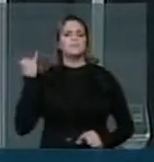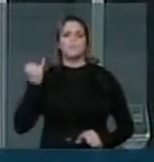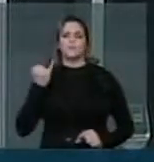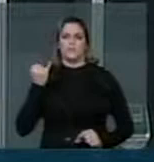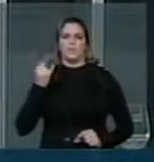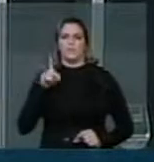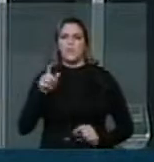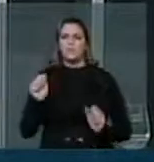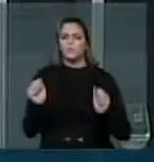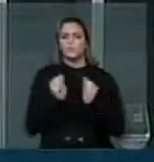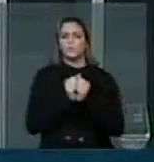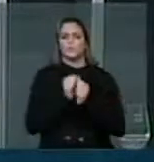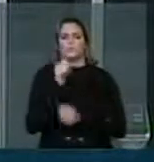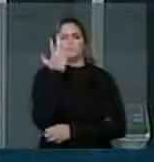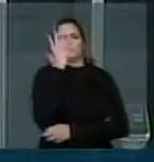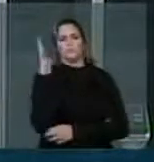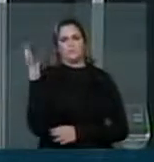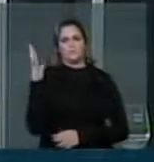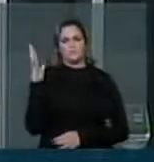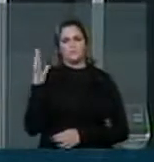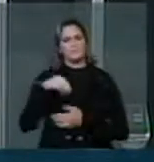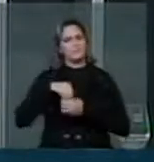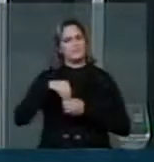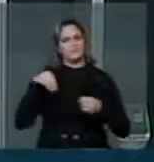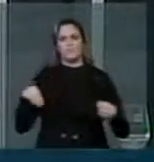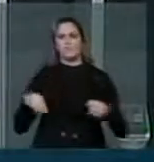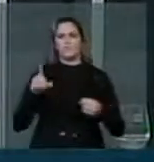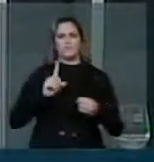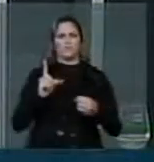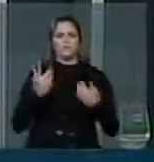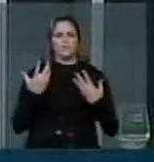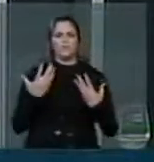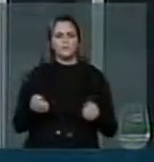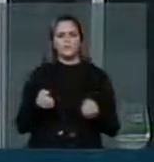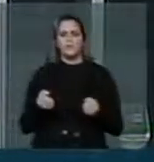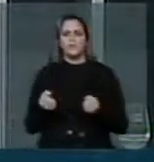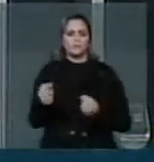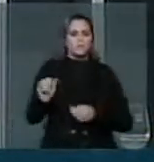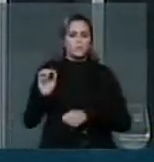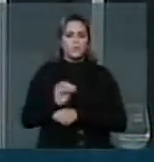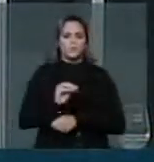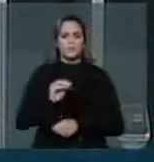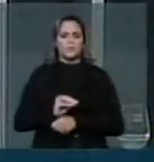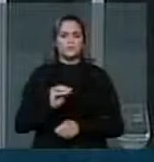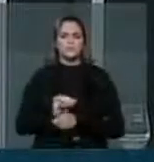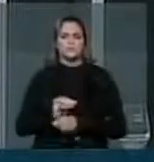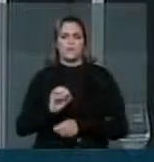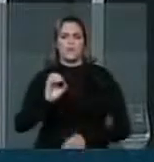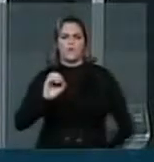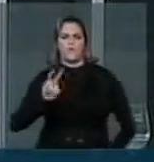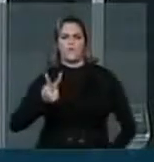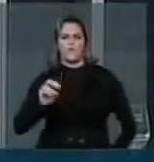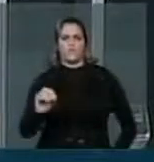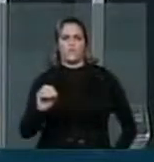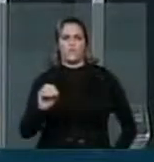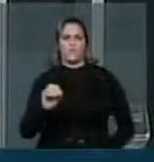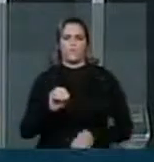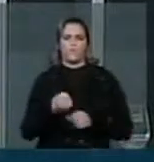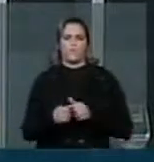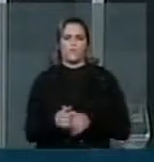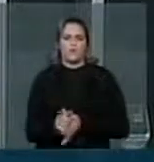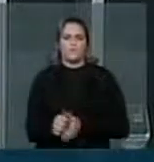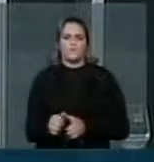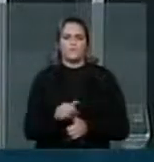meio ambiente. Assim, protejamos o ovo da tartaruga marinha, bem como o